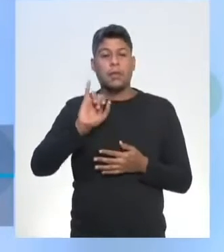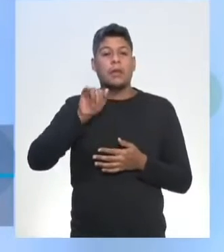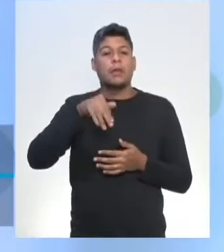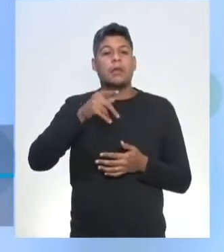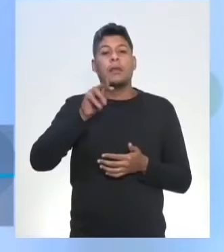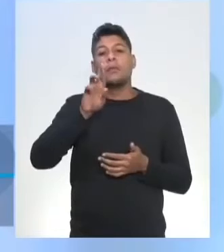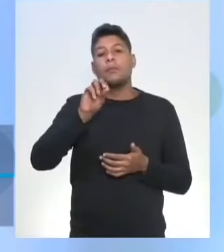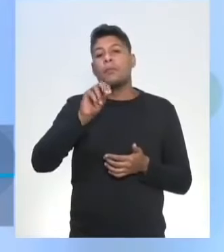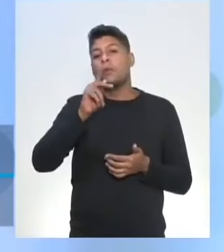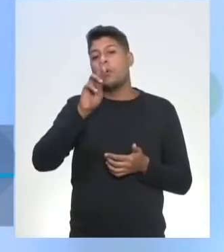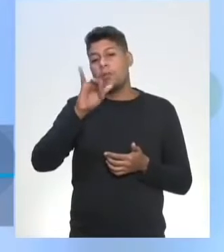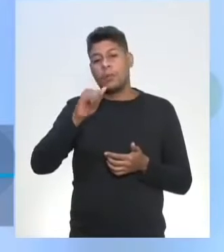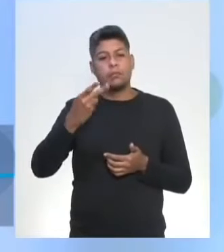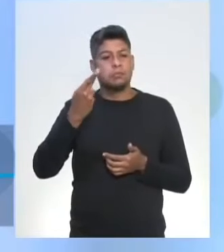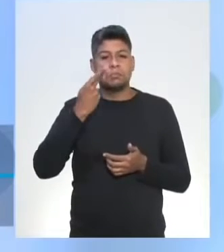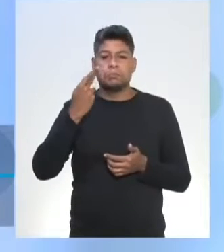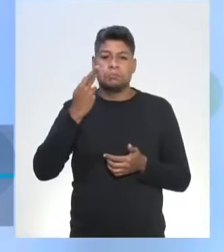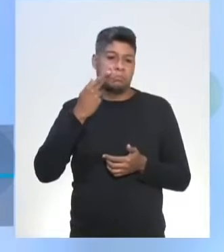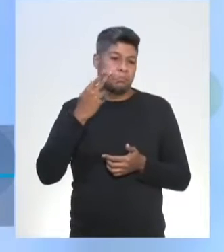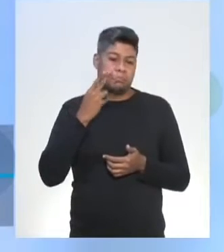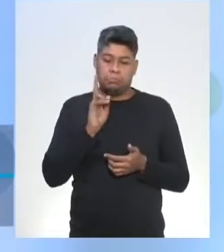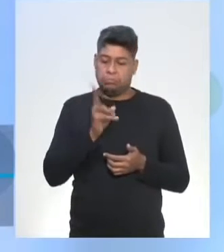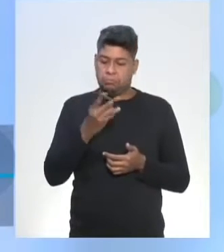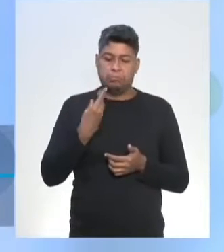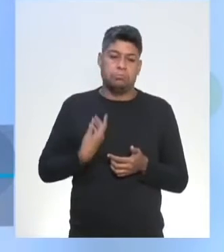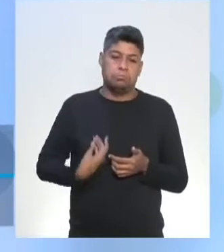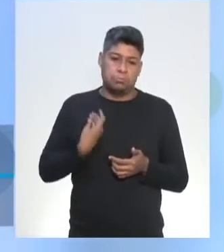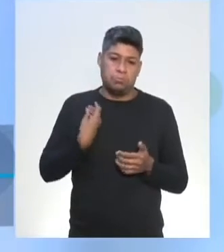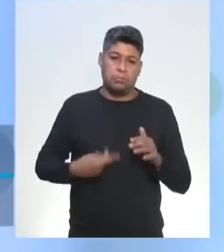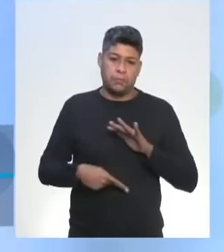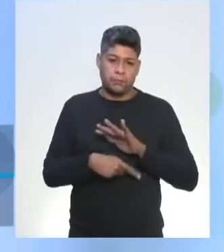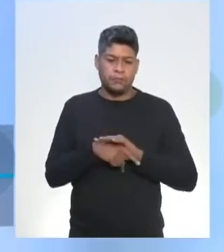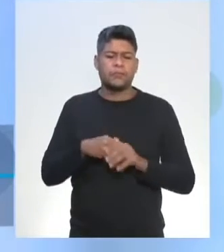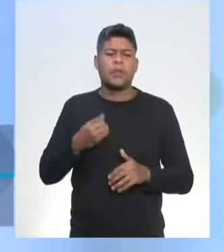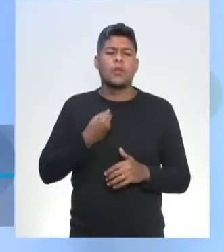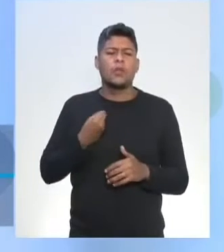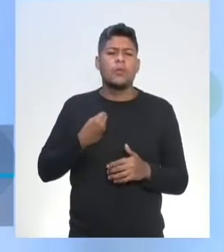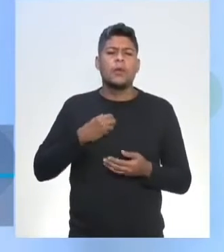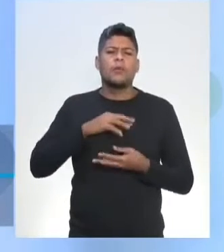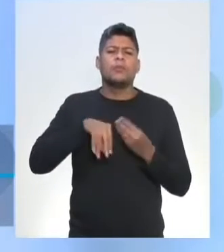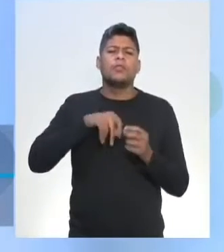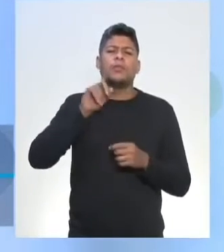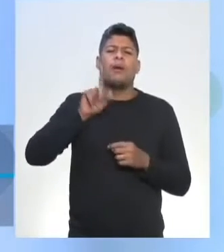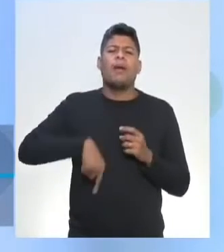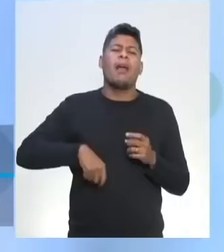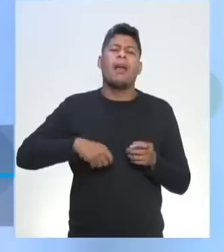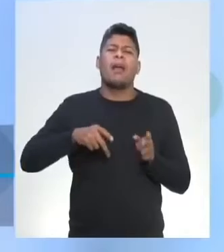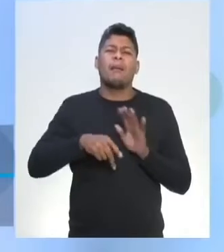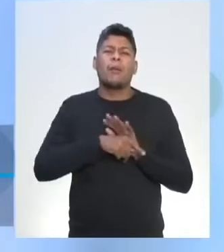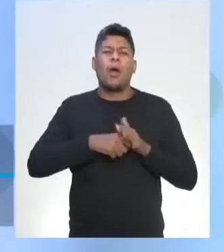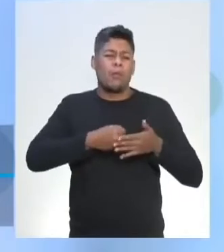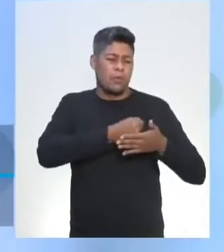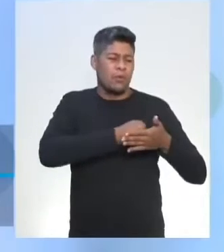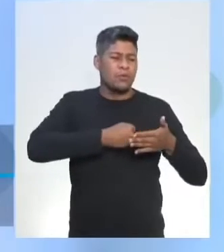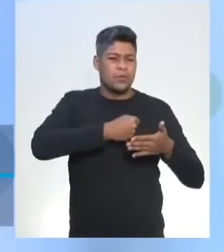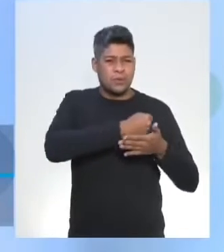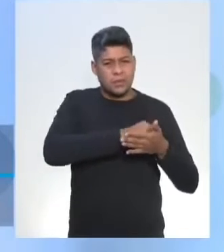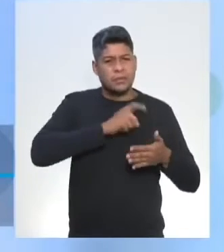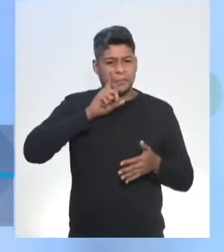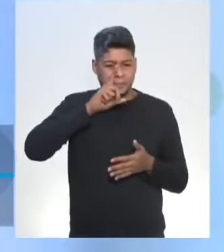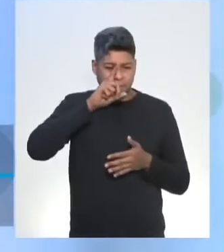ela é mais peculiar é mais comum é mais rotineira na nossa um número misto mais receita deve aparecer e